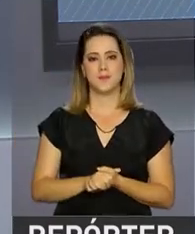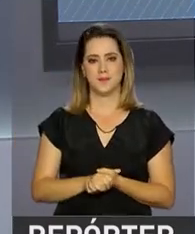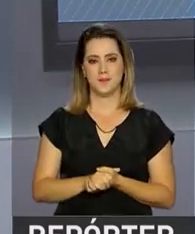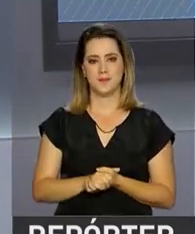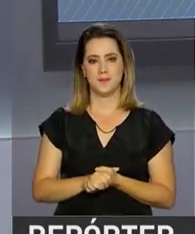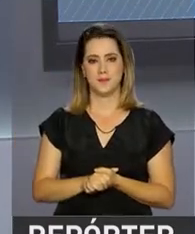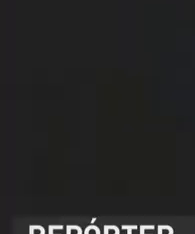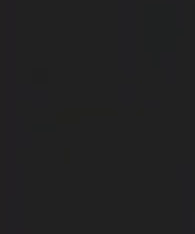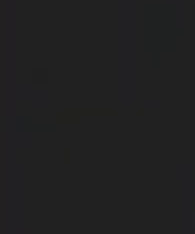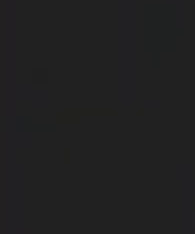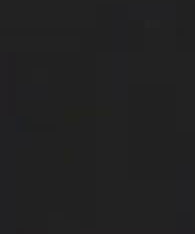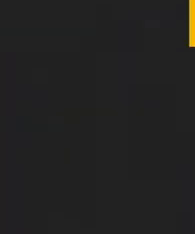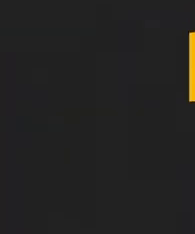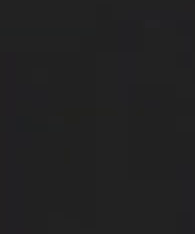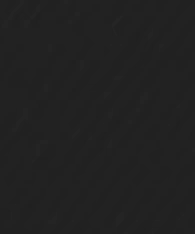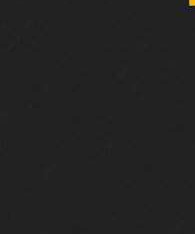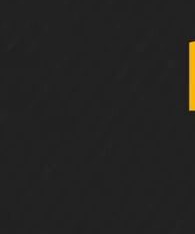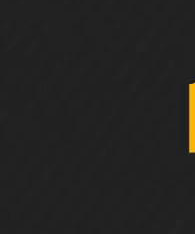Federal.